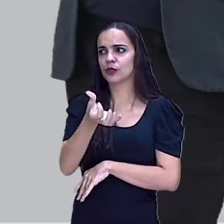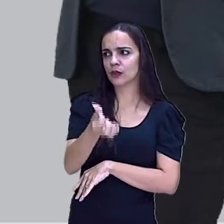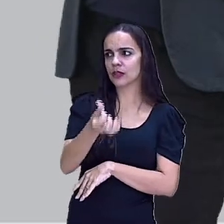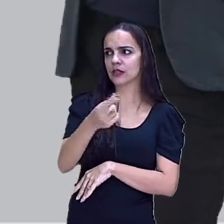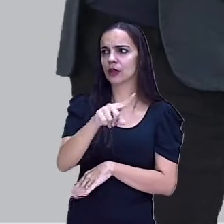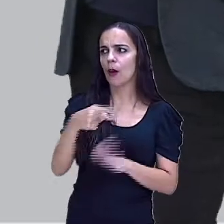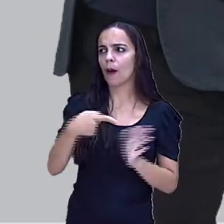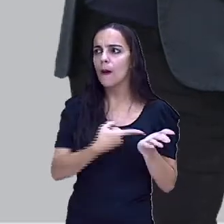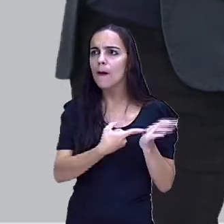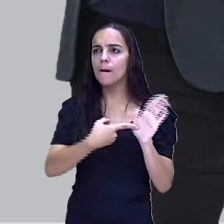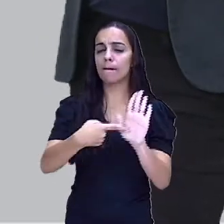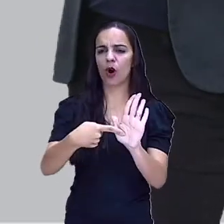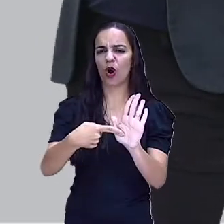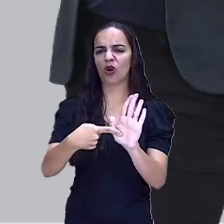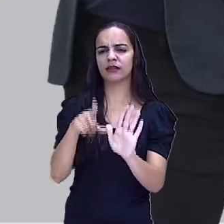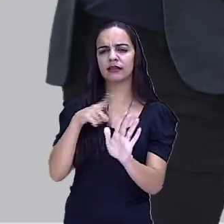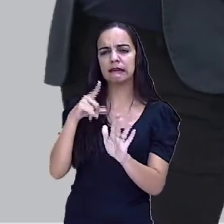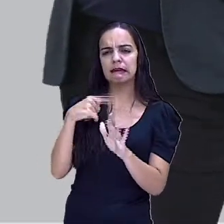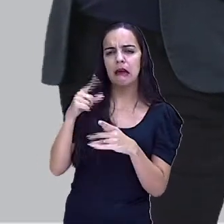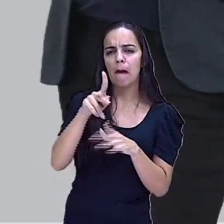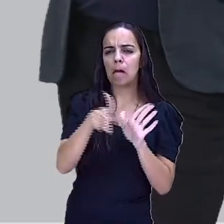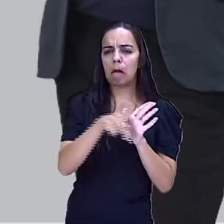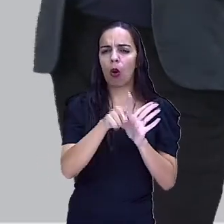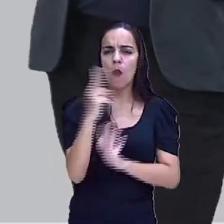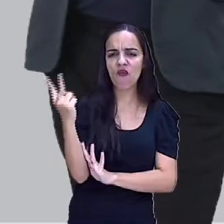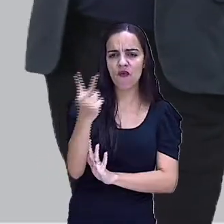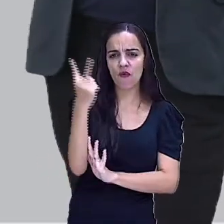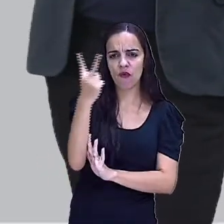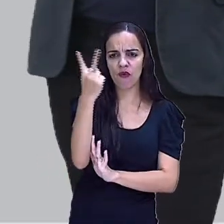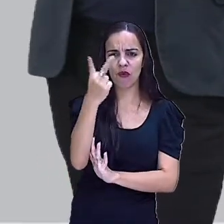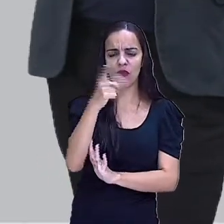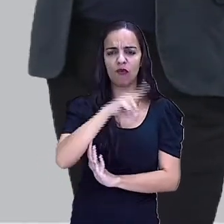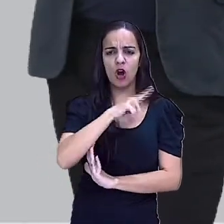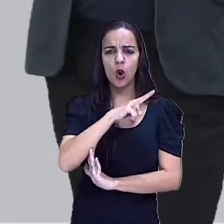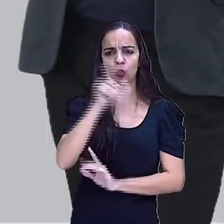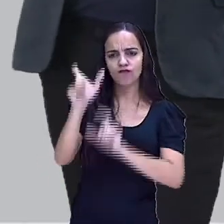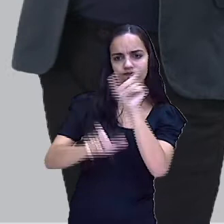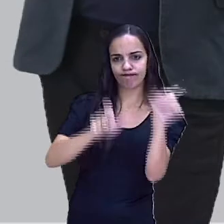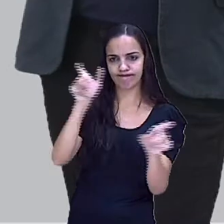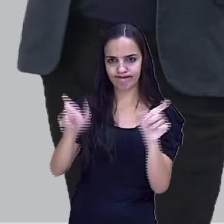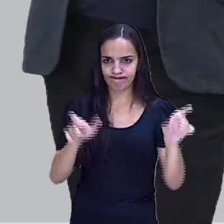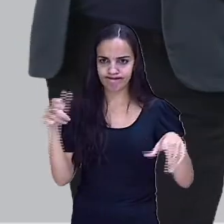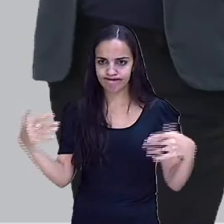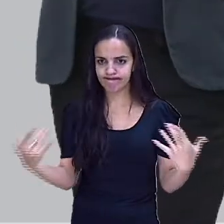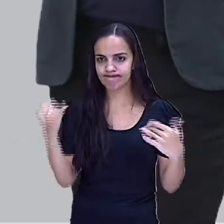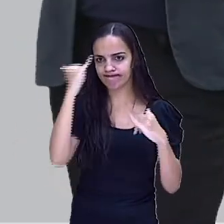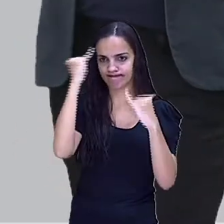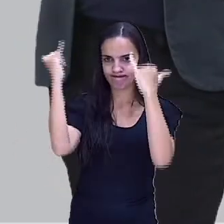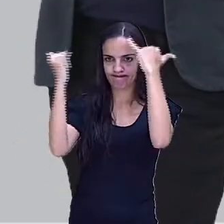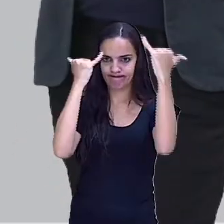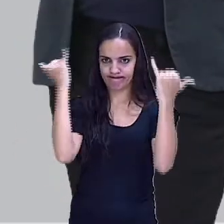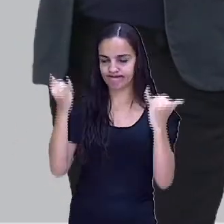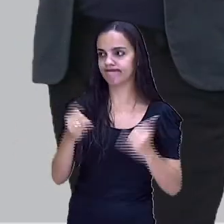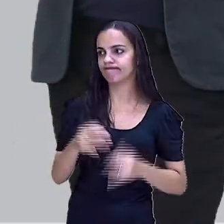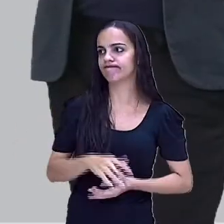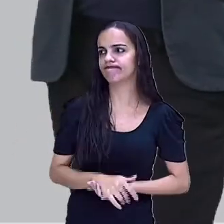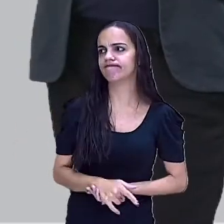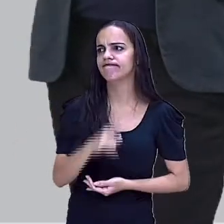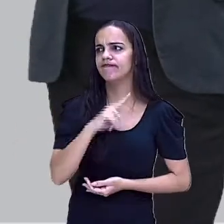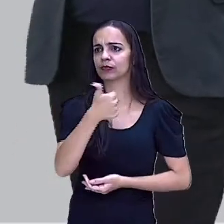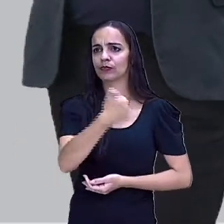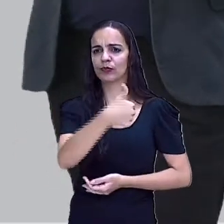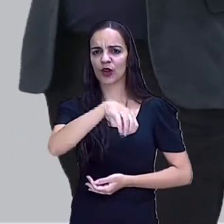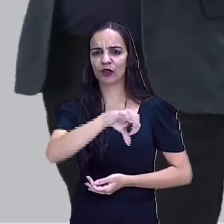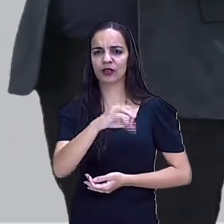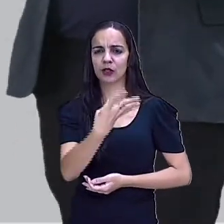valores ideológicos dos políticos eleitos em 45. E